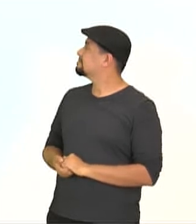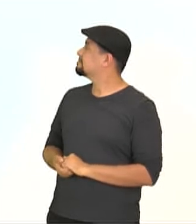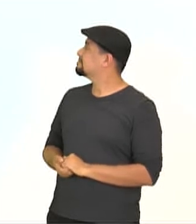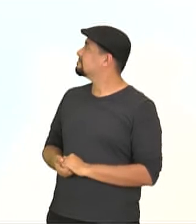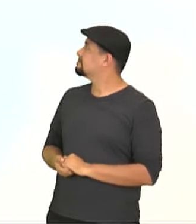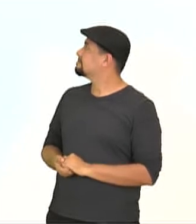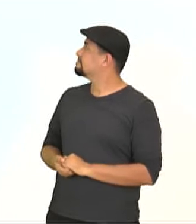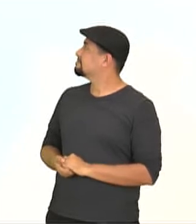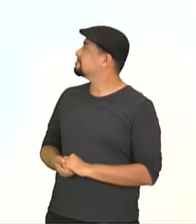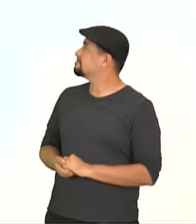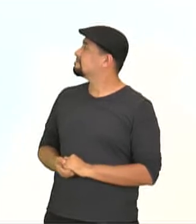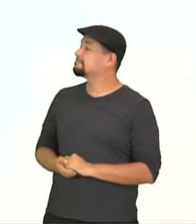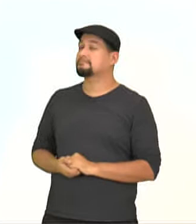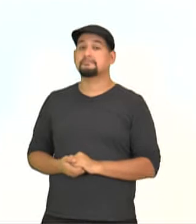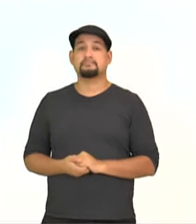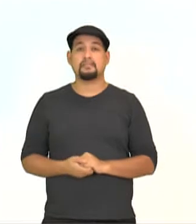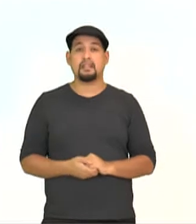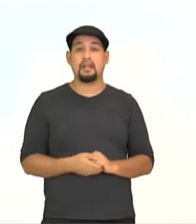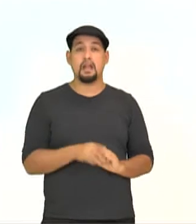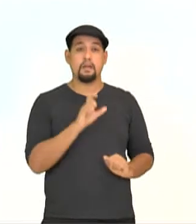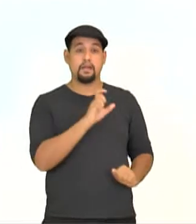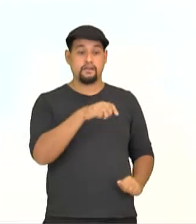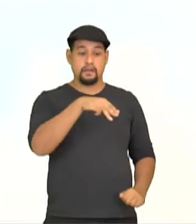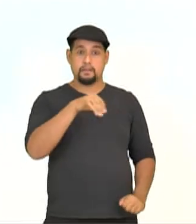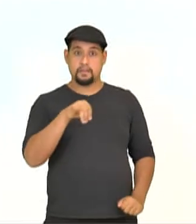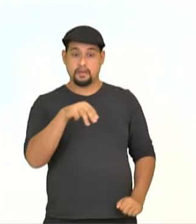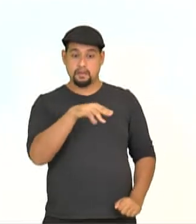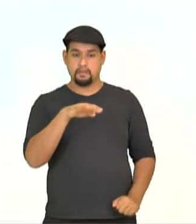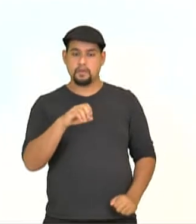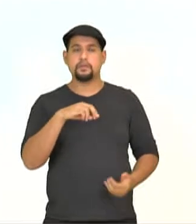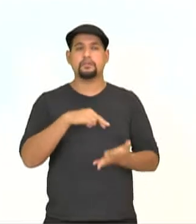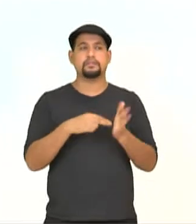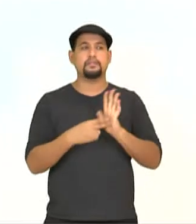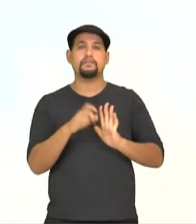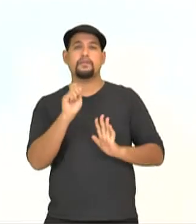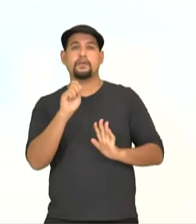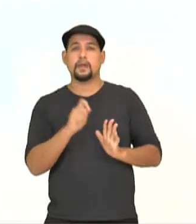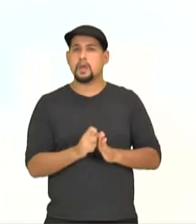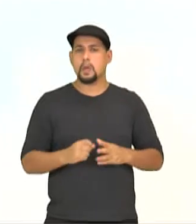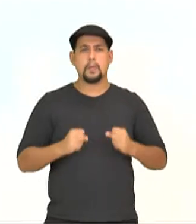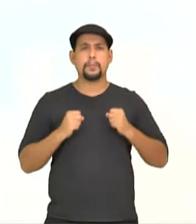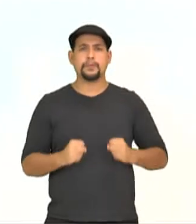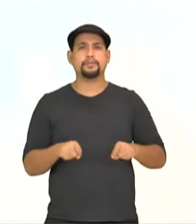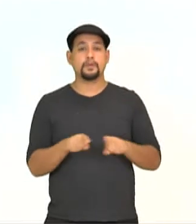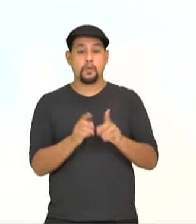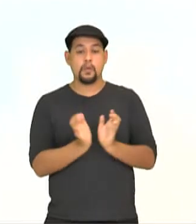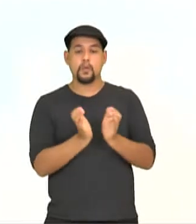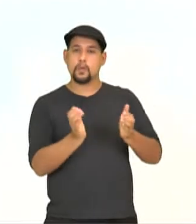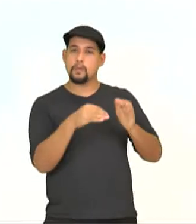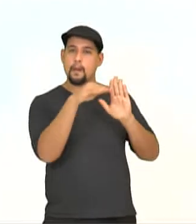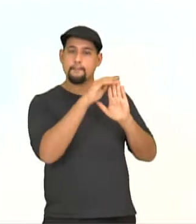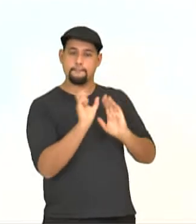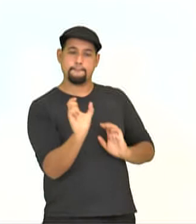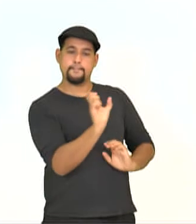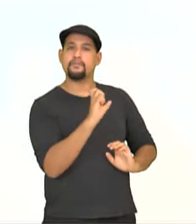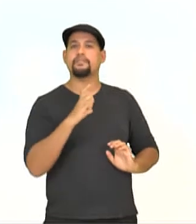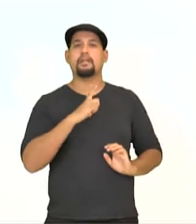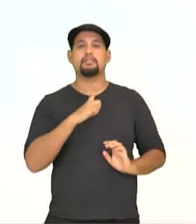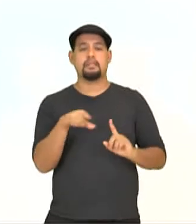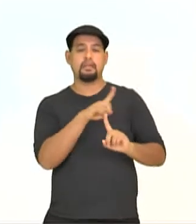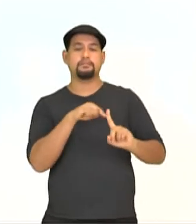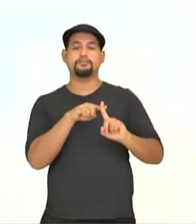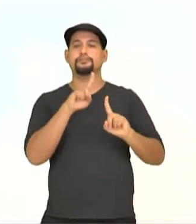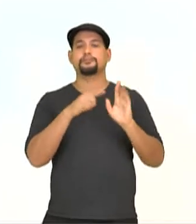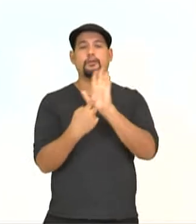As palavras mi, mío, são pronombres possessivos. Este grupo de palavras tiene la función